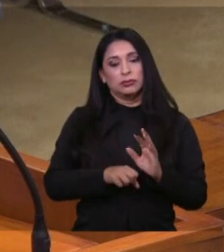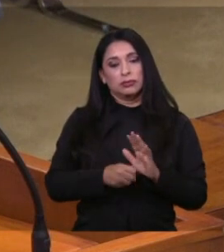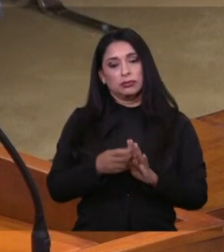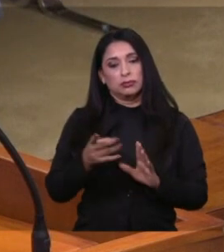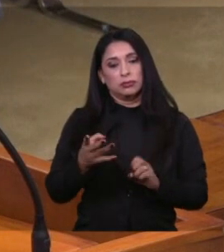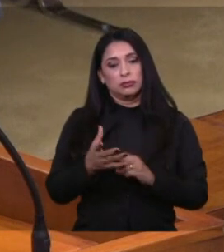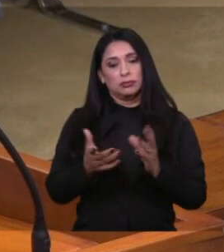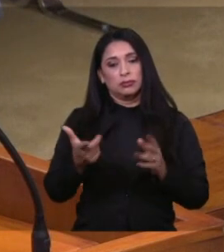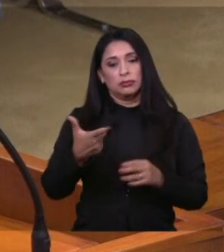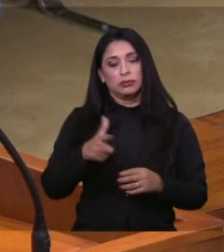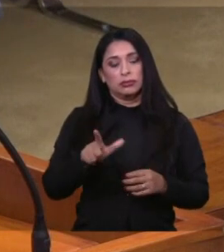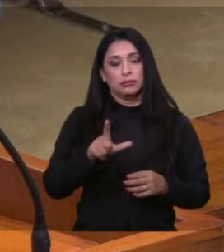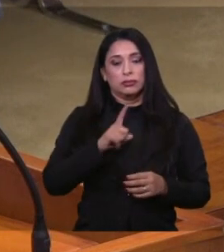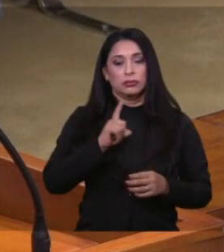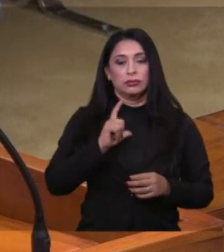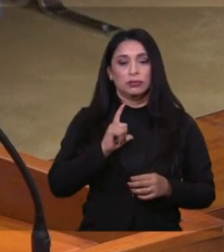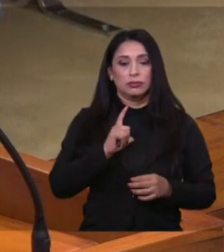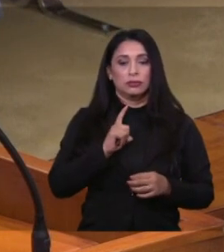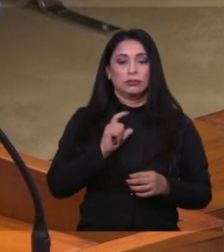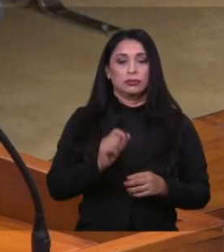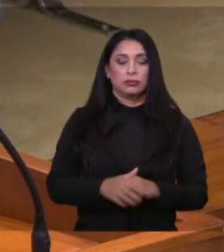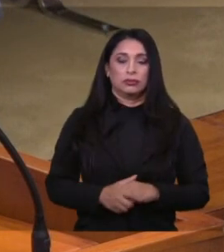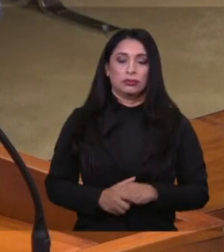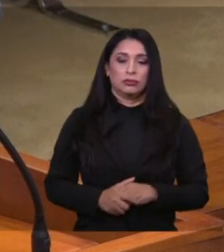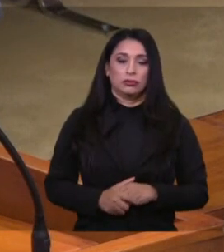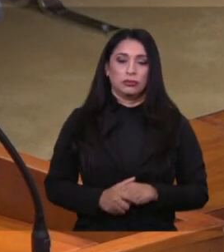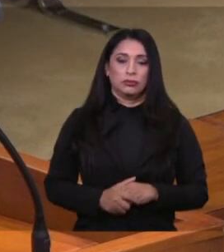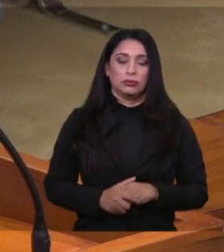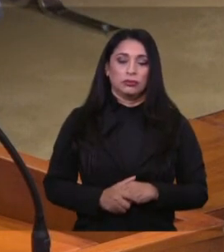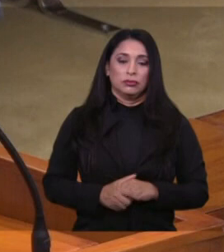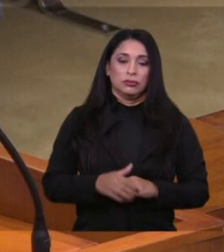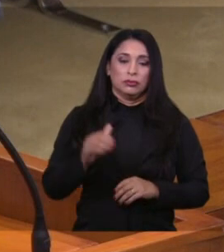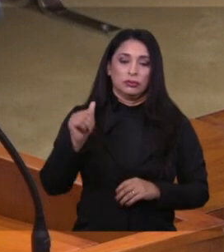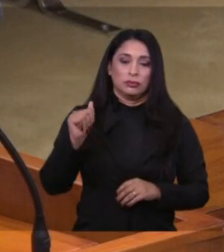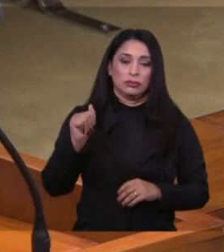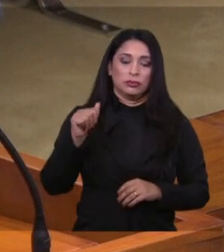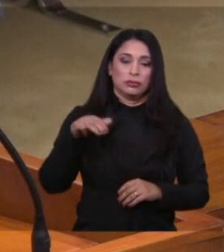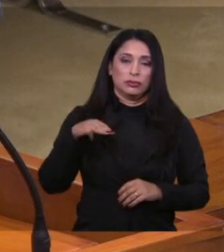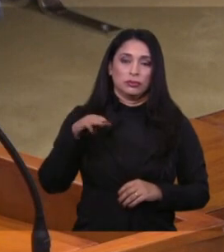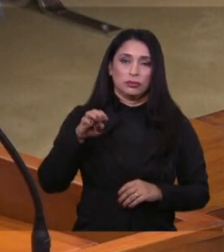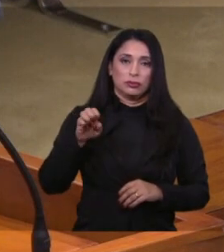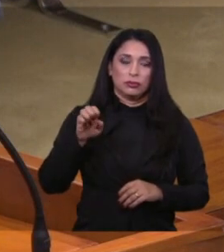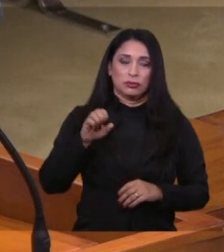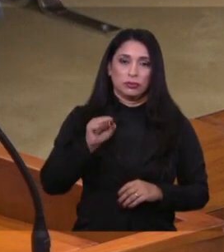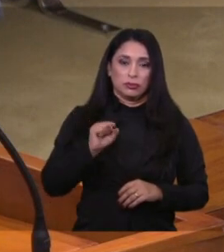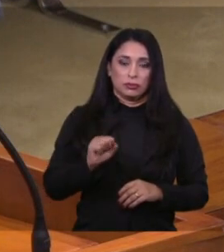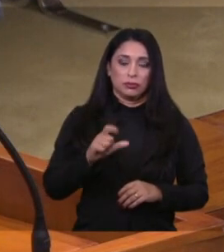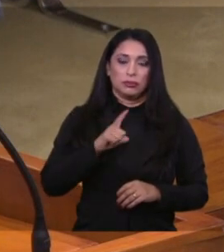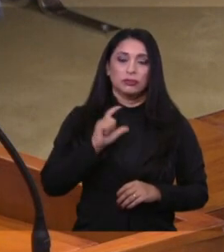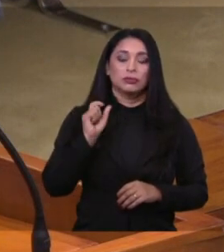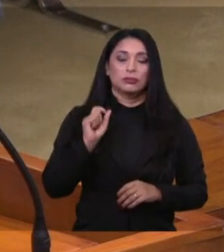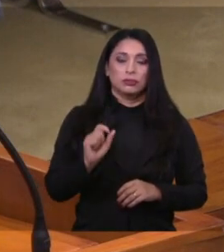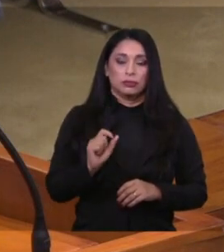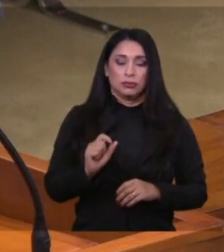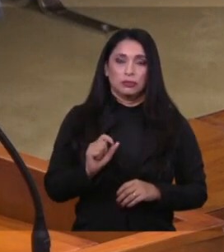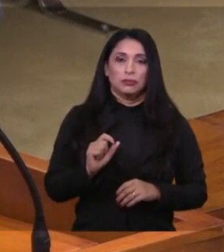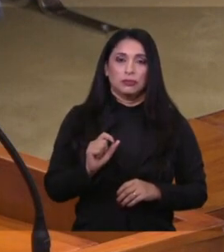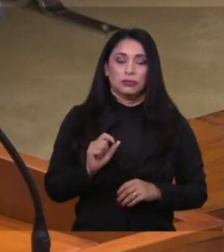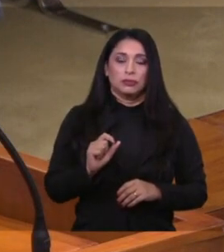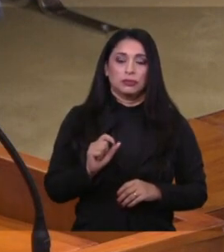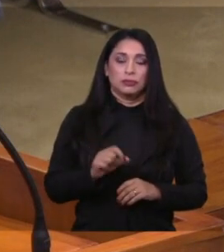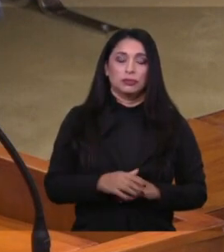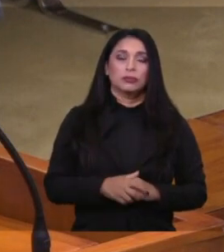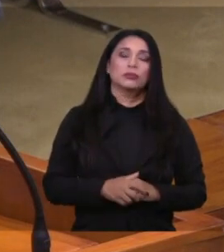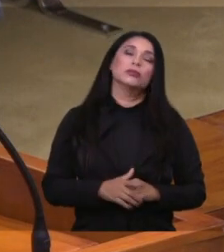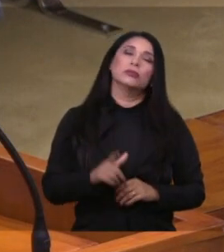que poderiam ser trazidos aqui à tona. A AMES, para que todos tenham conhecimento, a AMES ela tem como